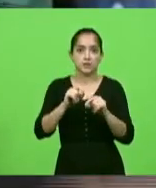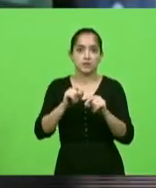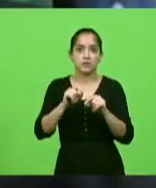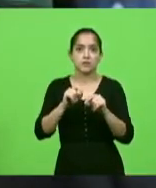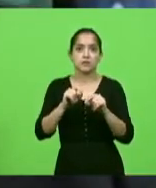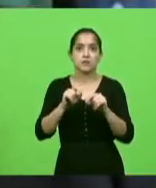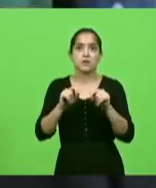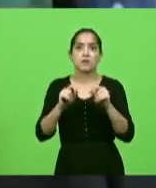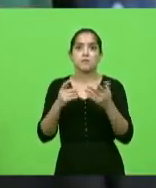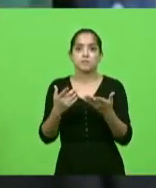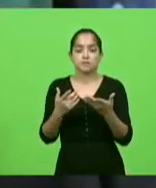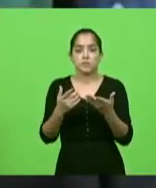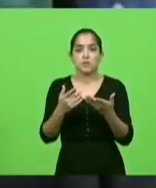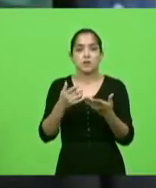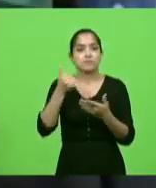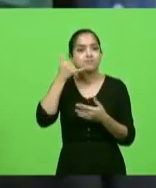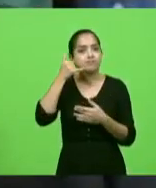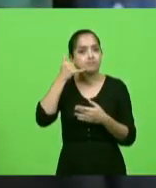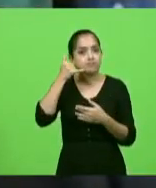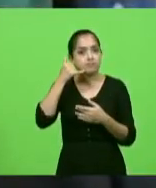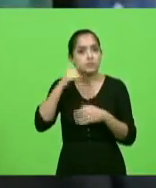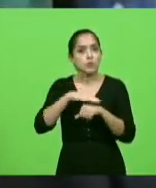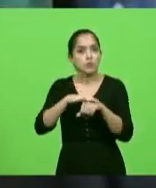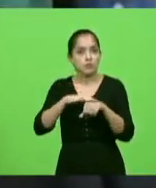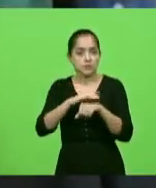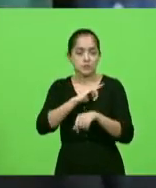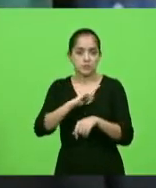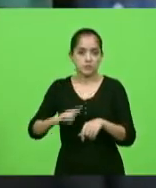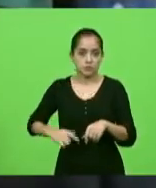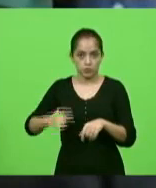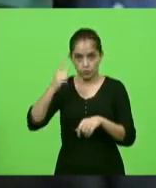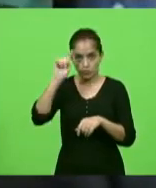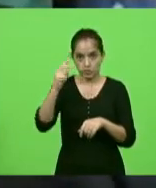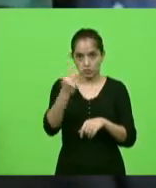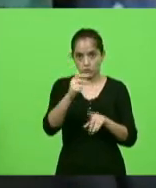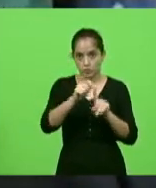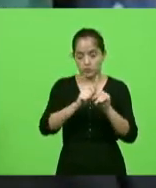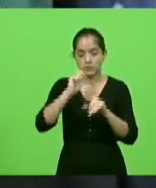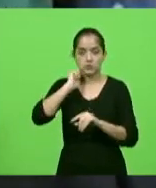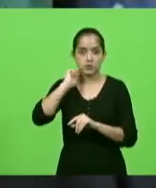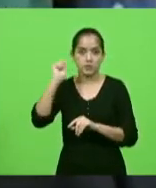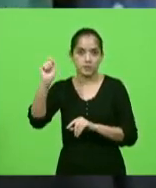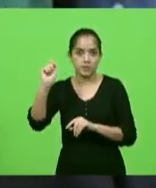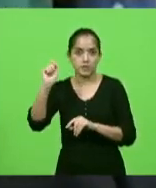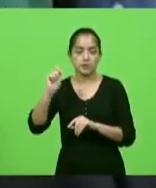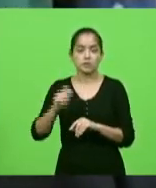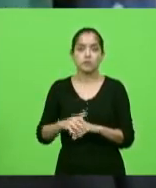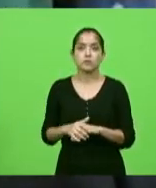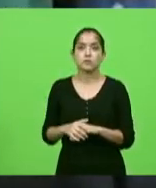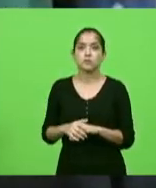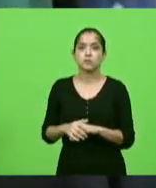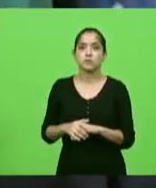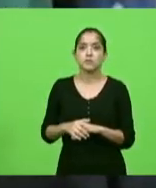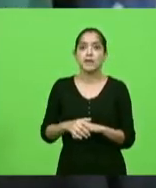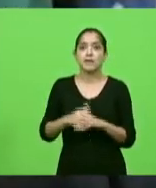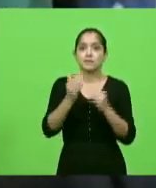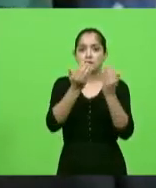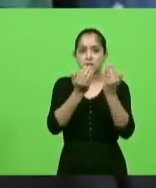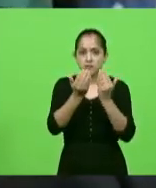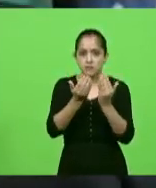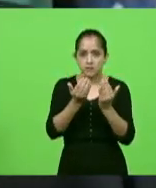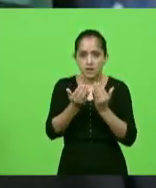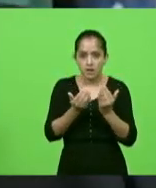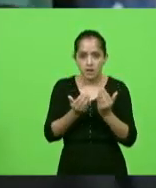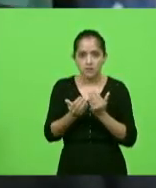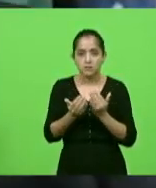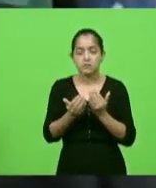na linha com o governador no dia dois de abril e tal circunstância aparece veios d'água da análise